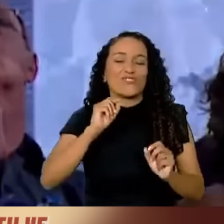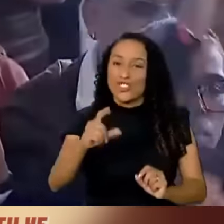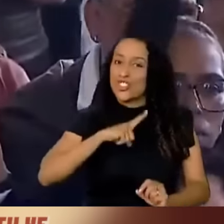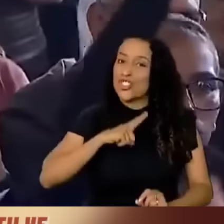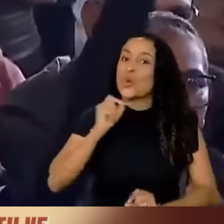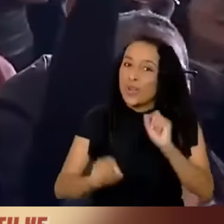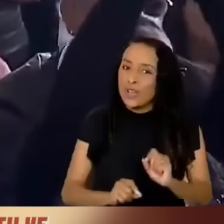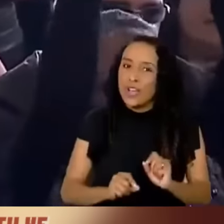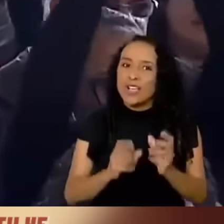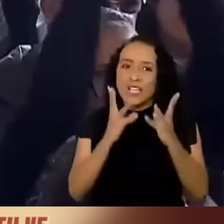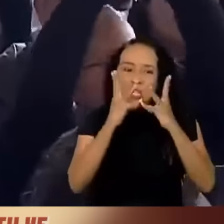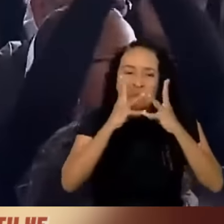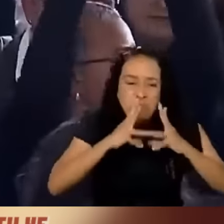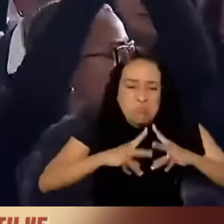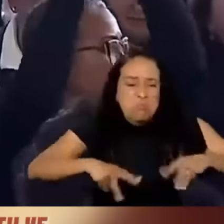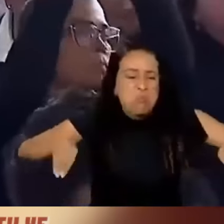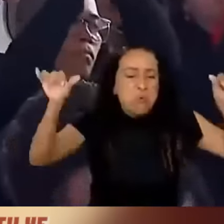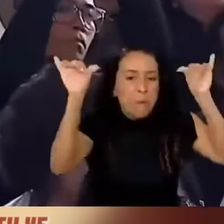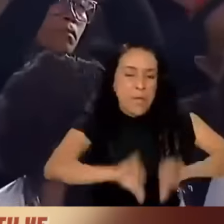uma desgraça muito maior.